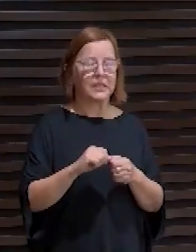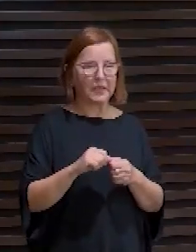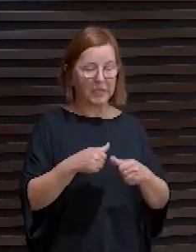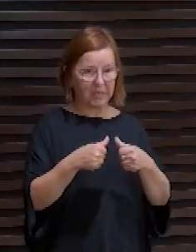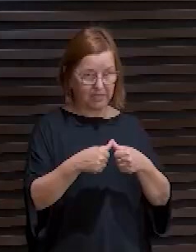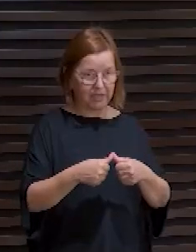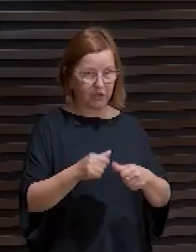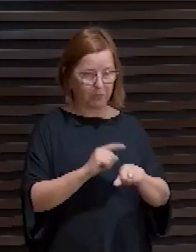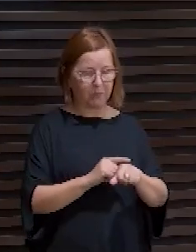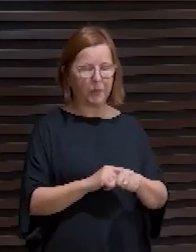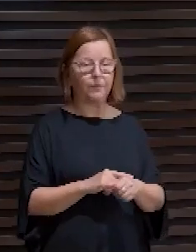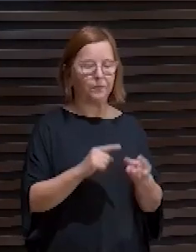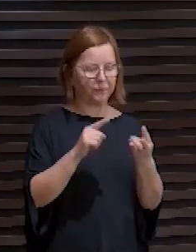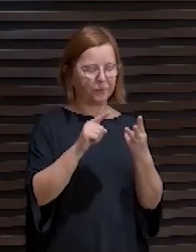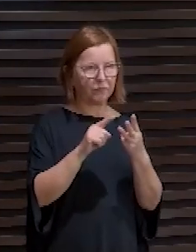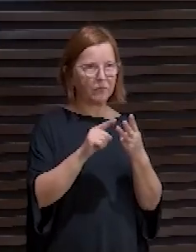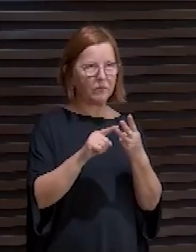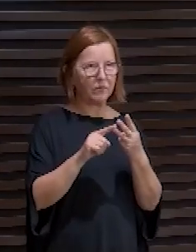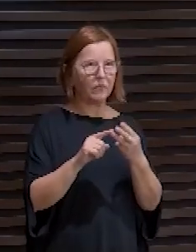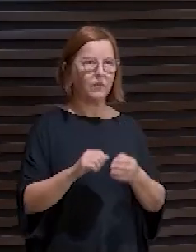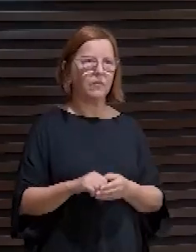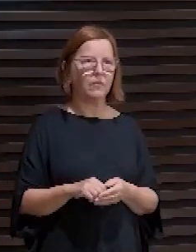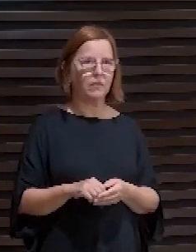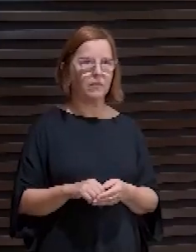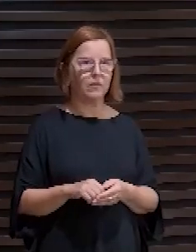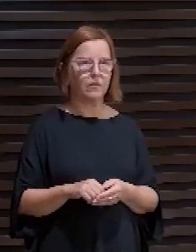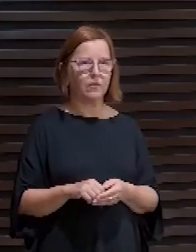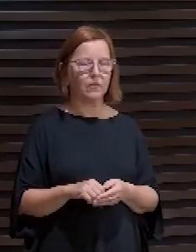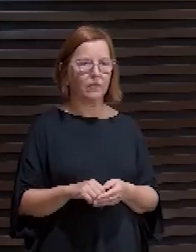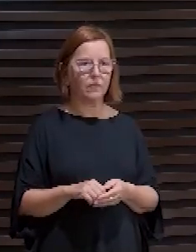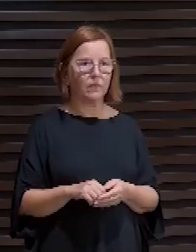Terceiro, quando assuntos relacionados à